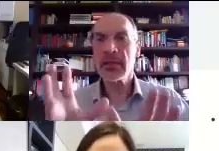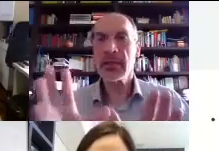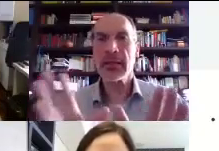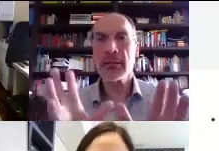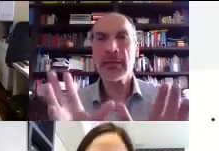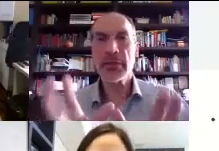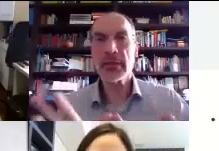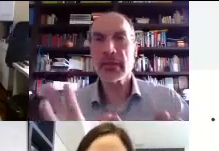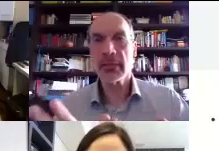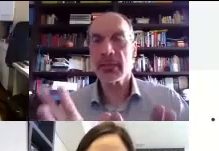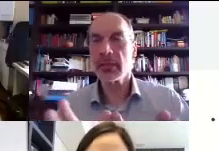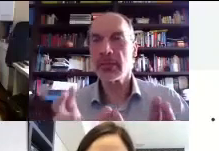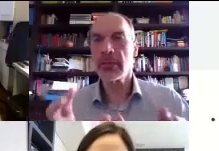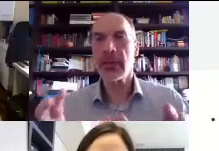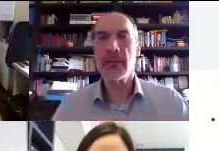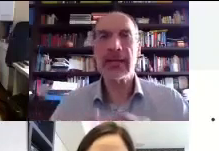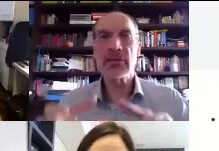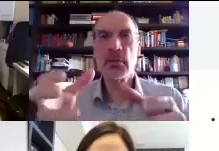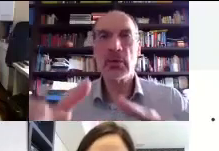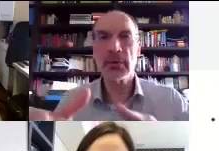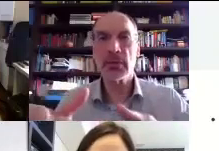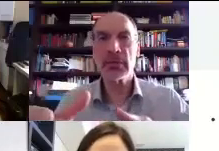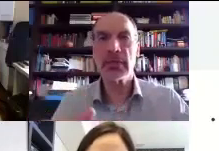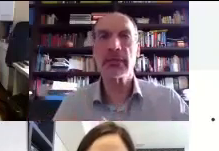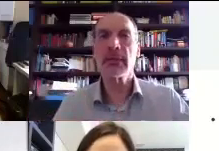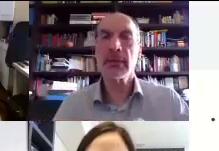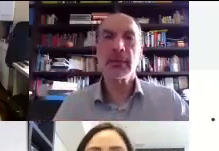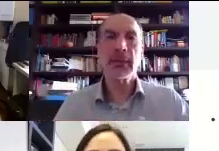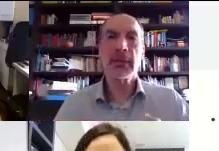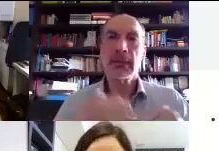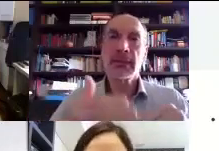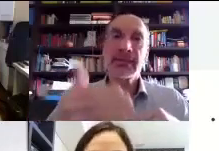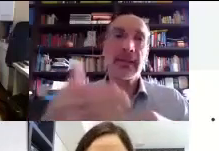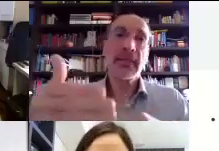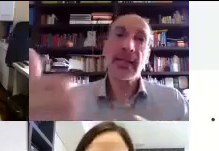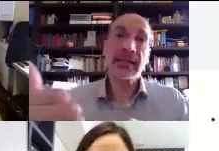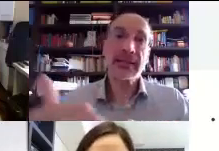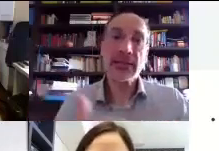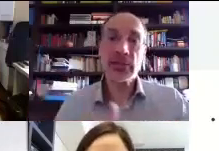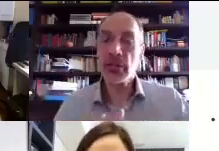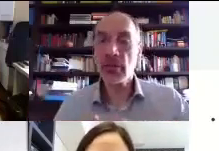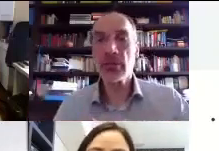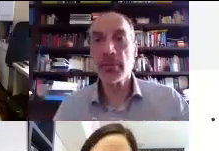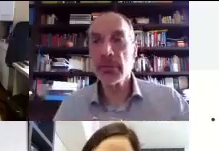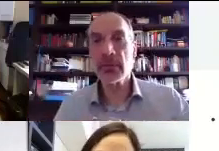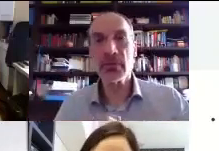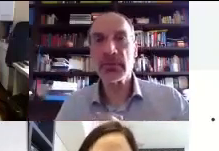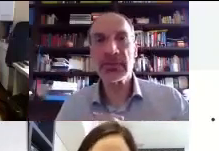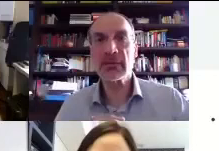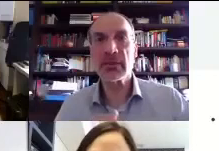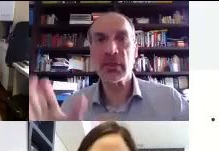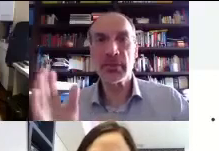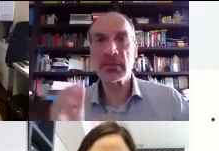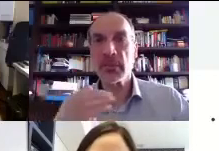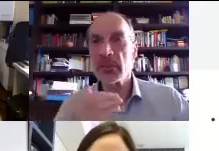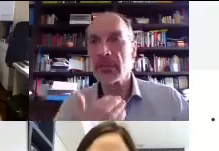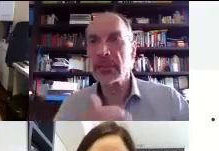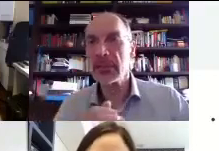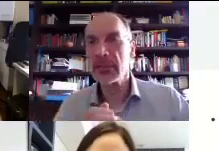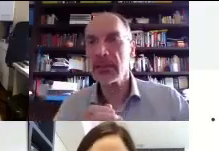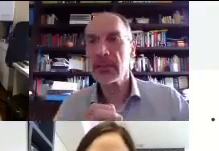que realmente mais uma contribuição das limitadas que a gente encontrou, porque tem o mesmo